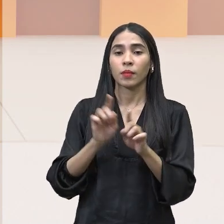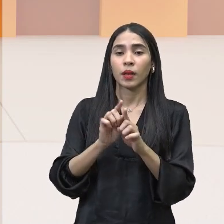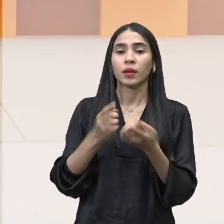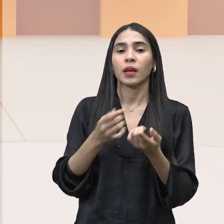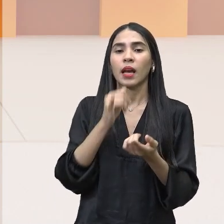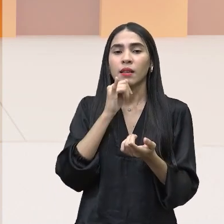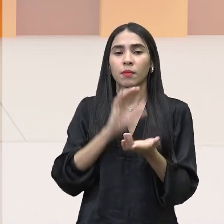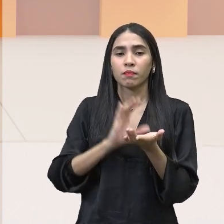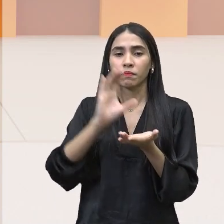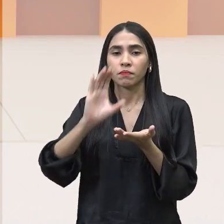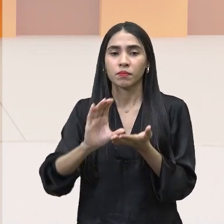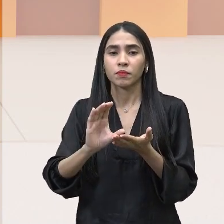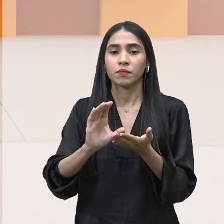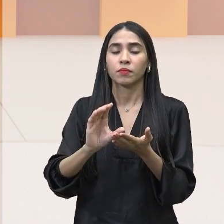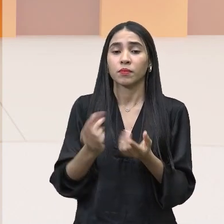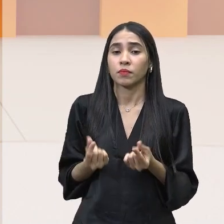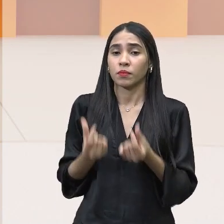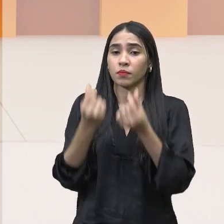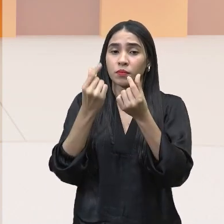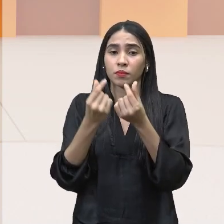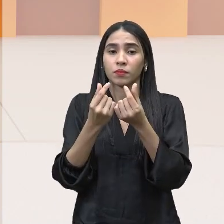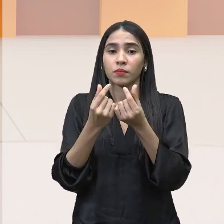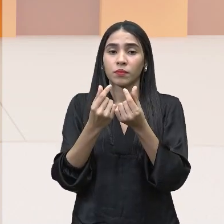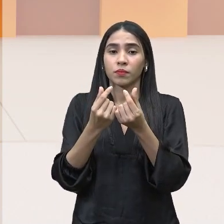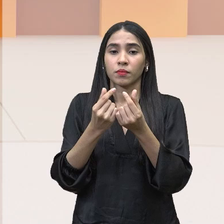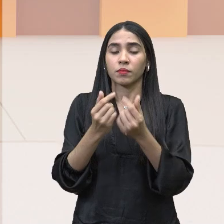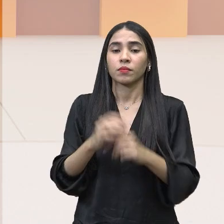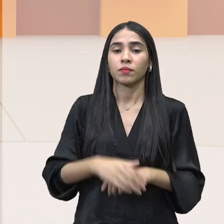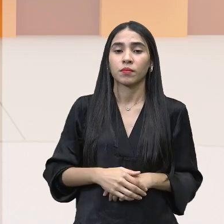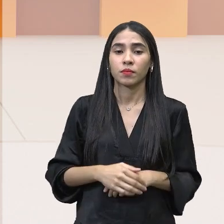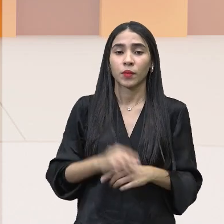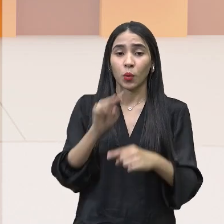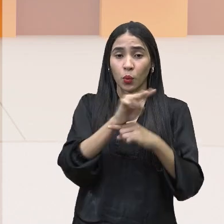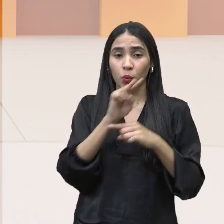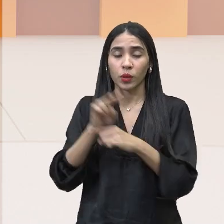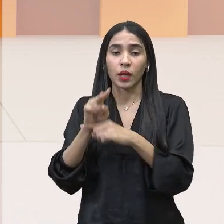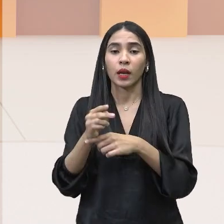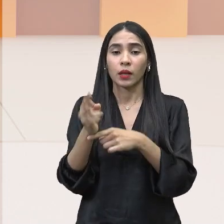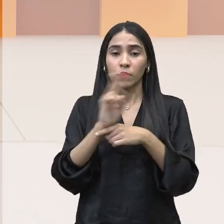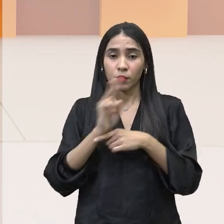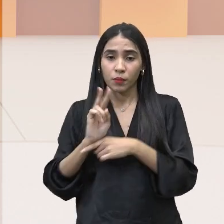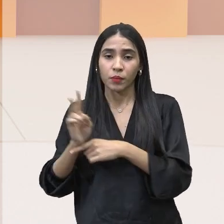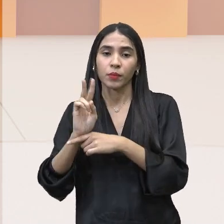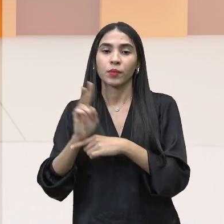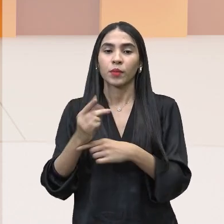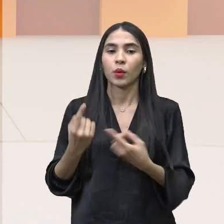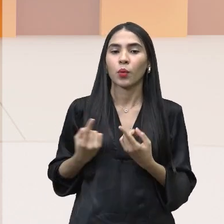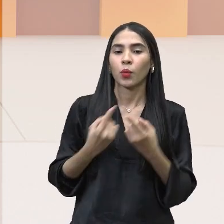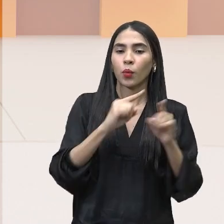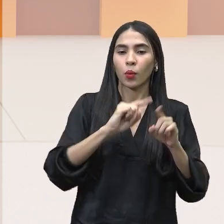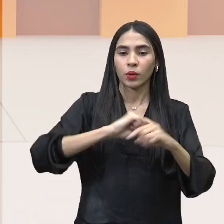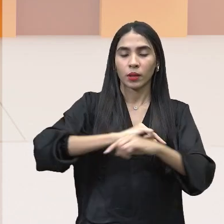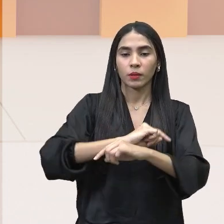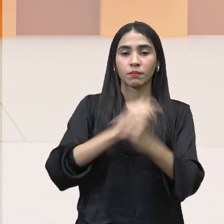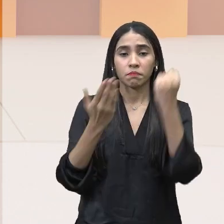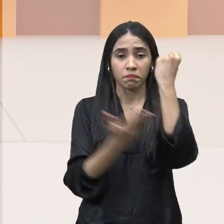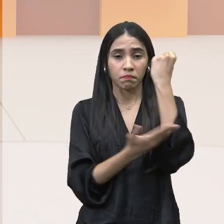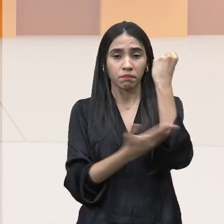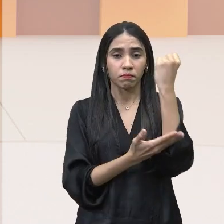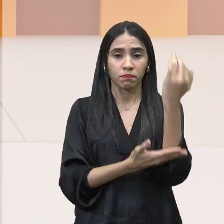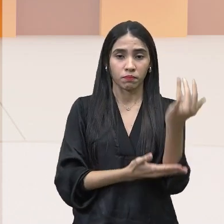investimento não reembolsáveis em ação de prevenção, do monitoramento e combate ao